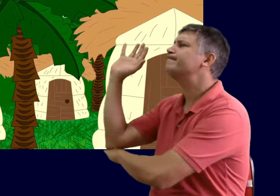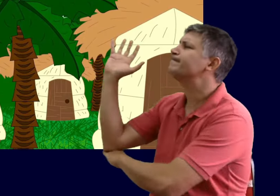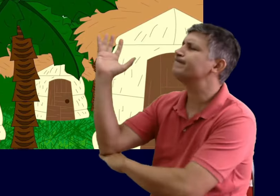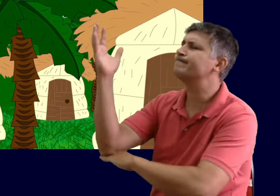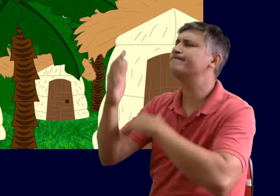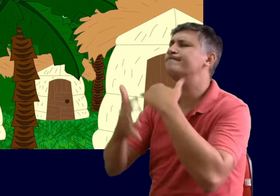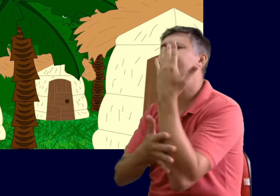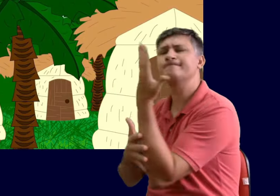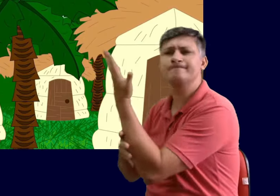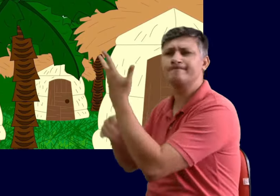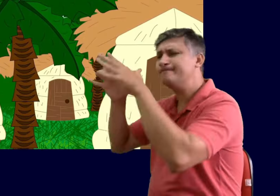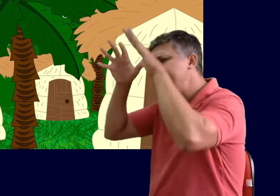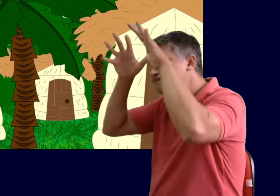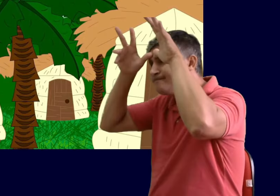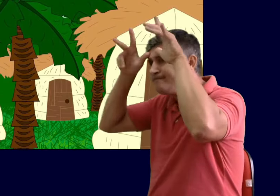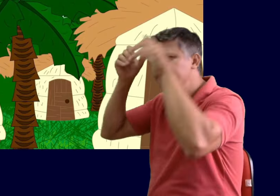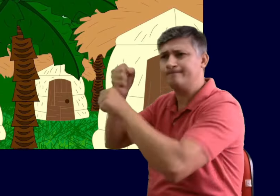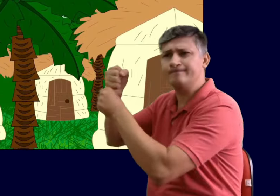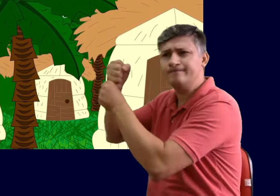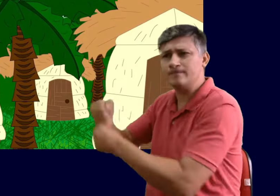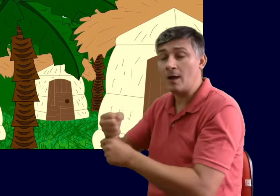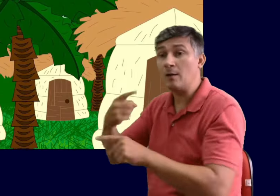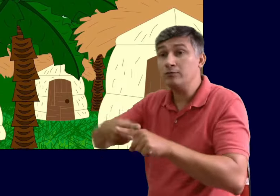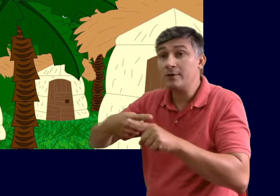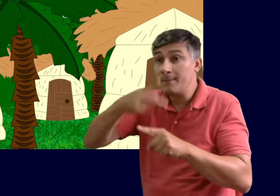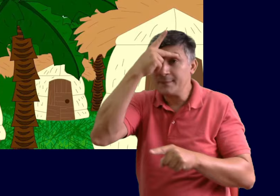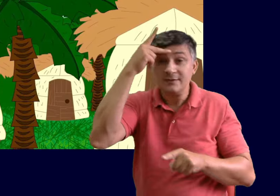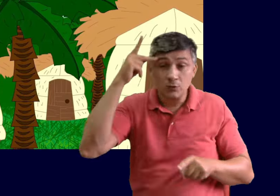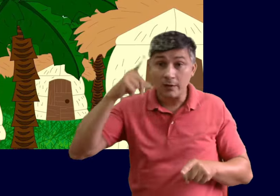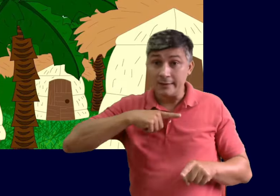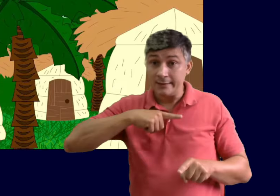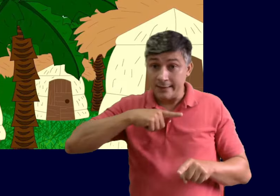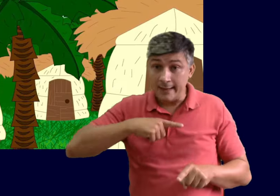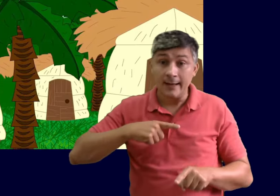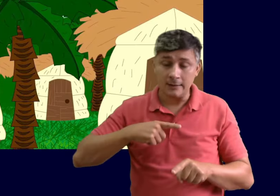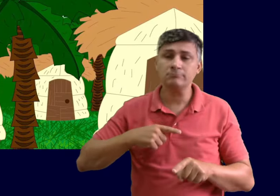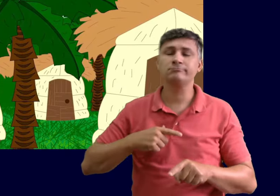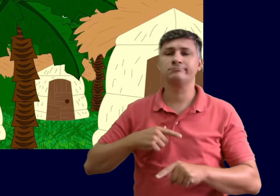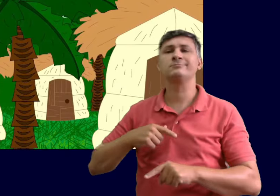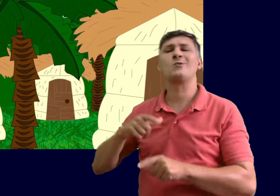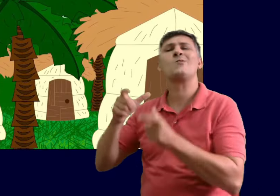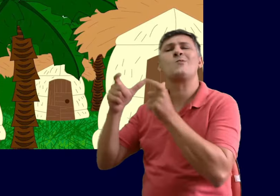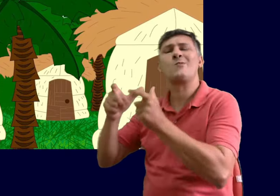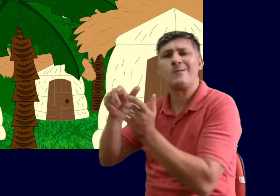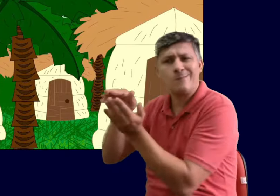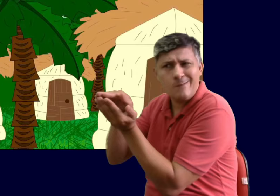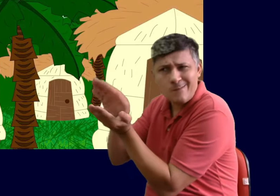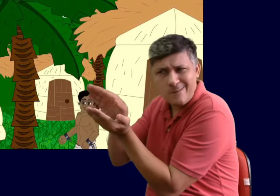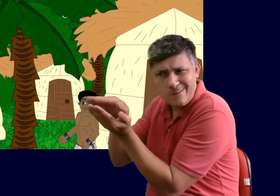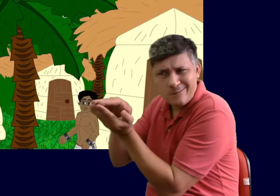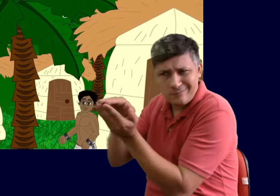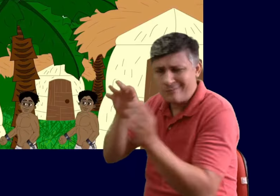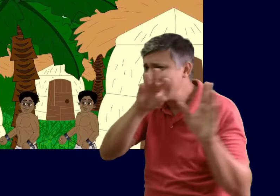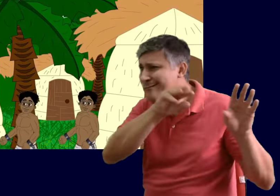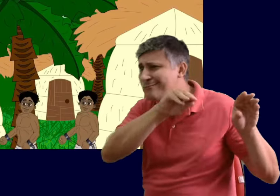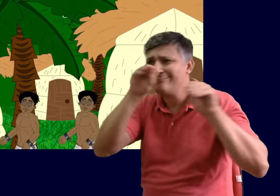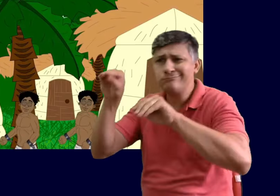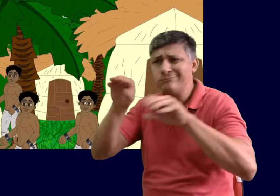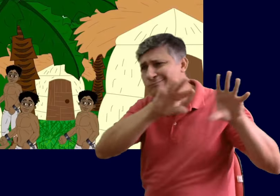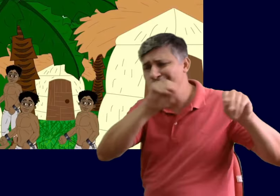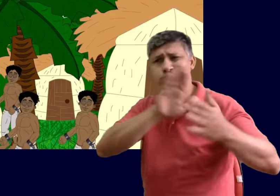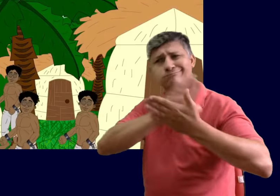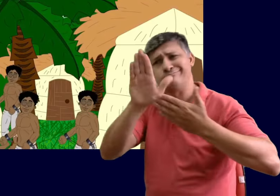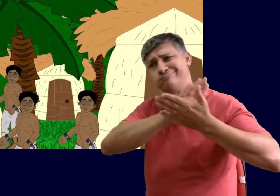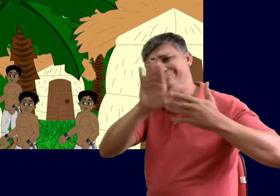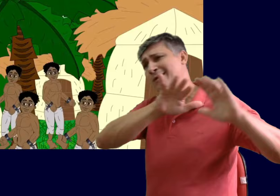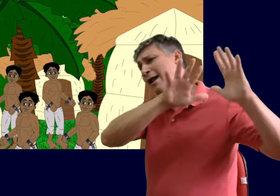por alguns escravos fugitivos dos engenhos instalados em Pernambuco. Mas, com o tempo,